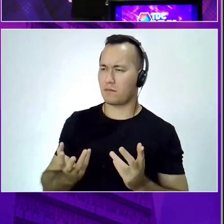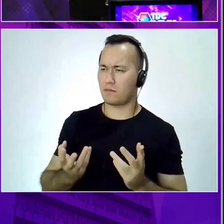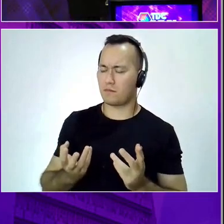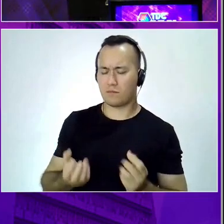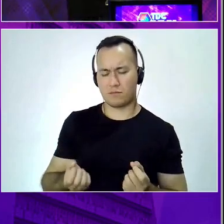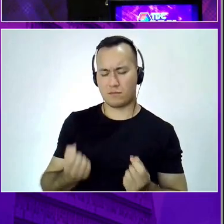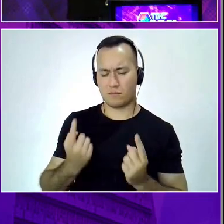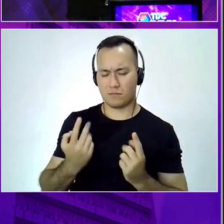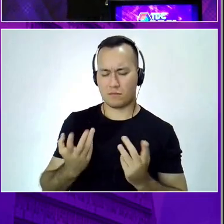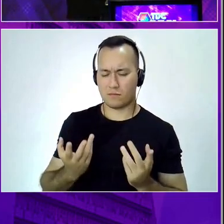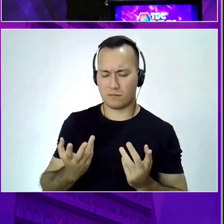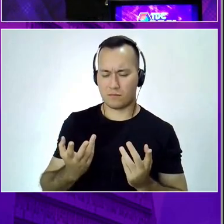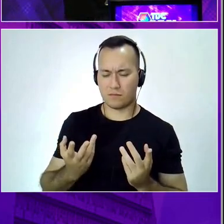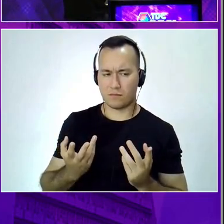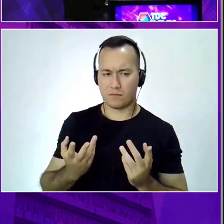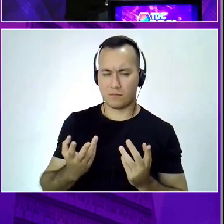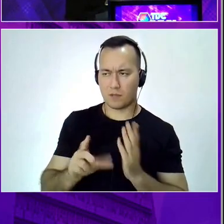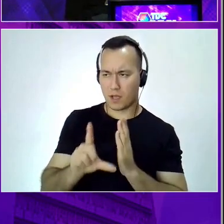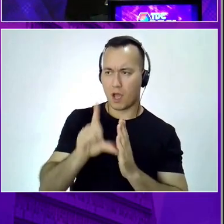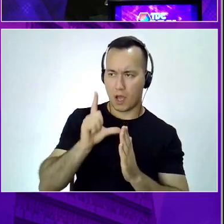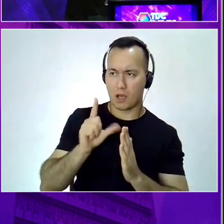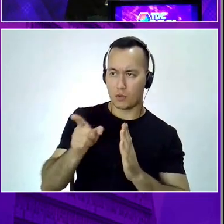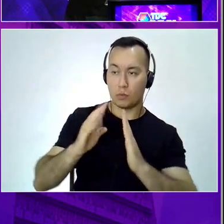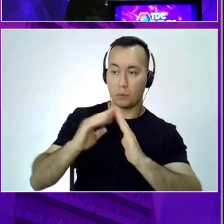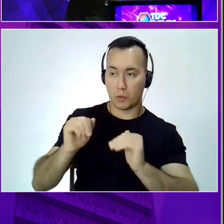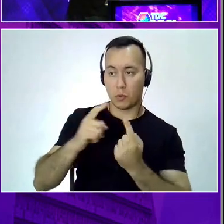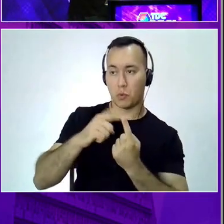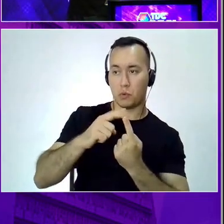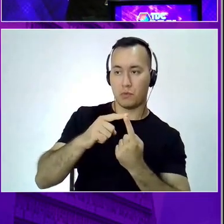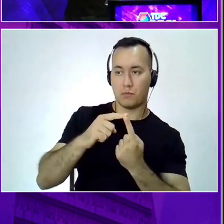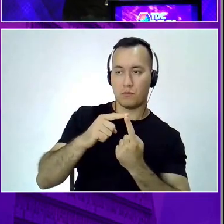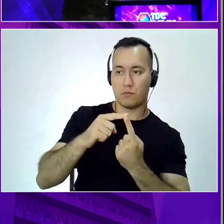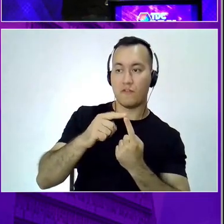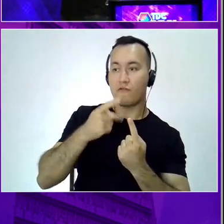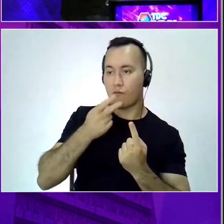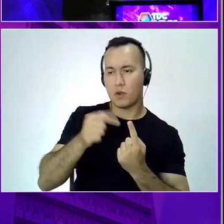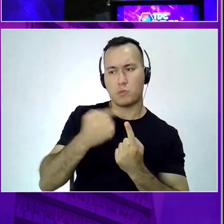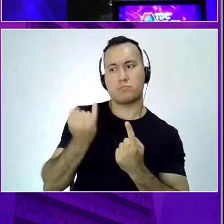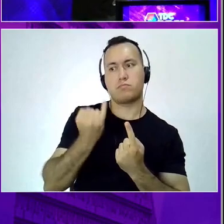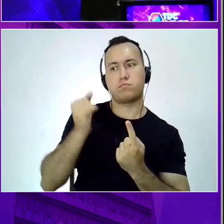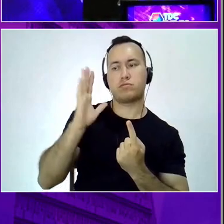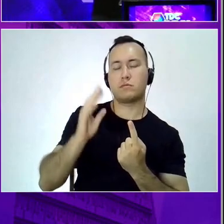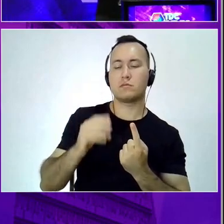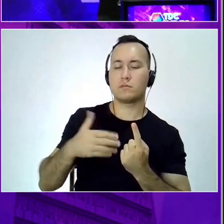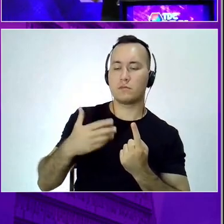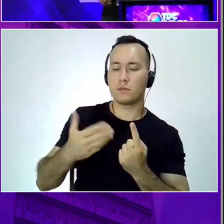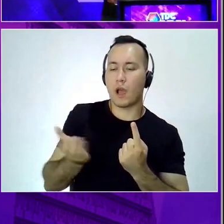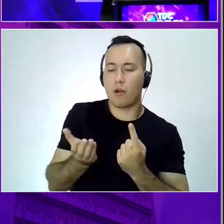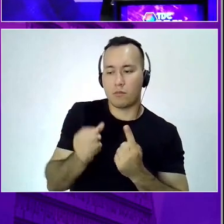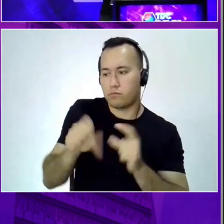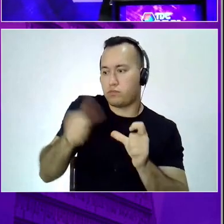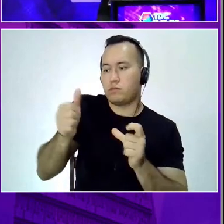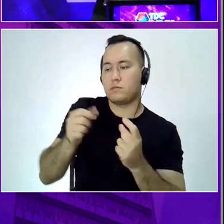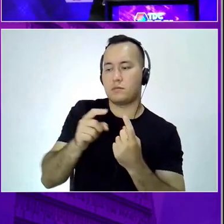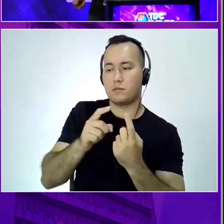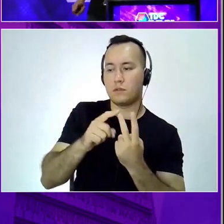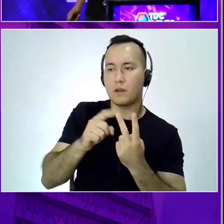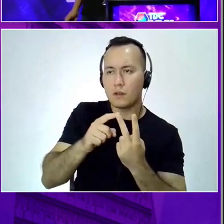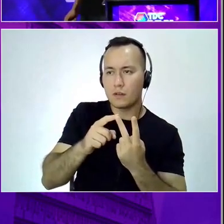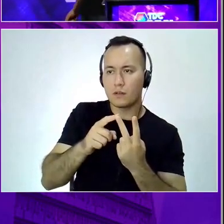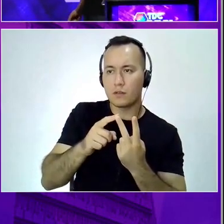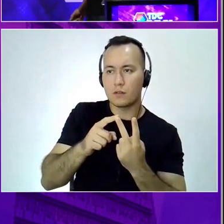tão importante, será que essa outra coisa também realmente é tão importante? E isso vai minando ali o desenvolvedor, né? Ele acaba meio